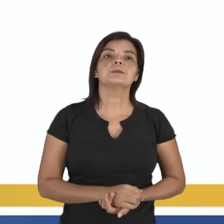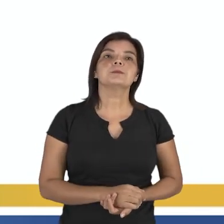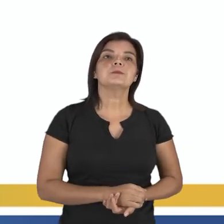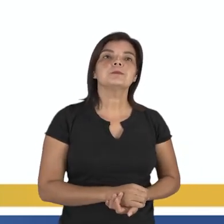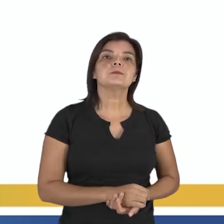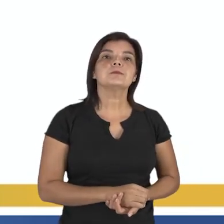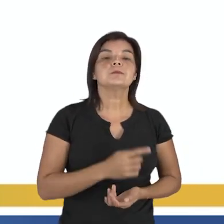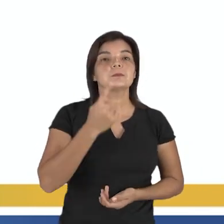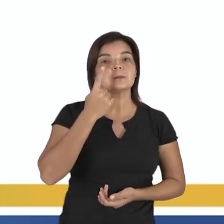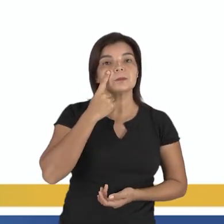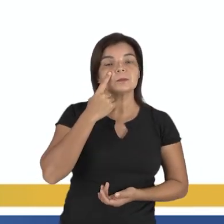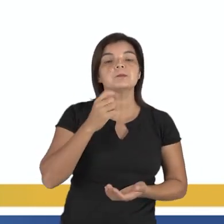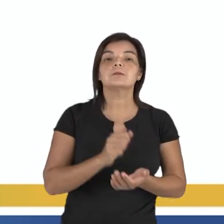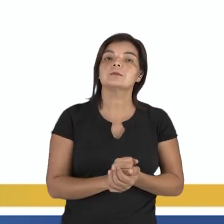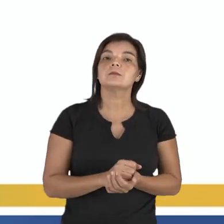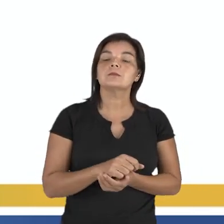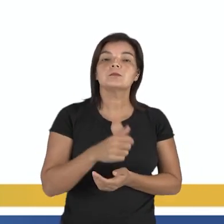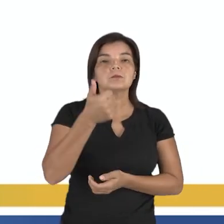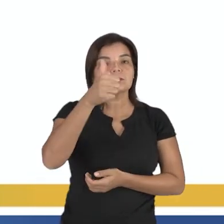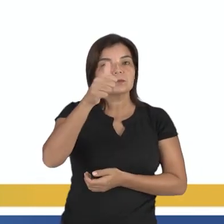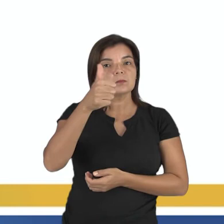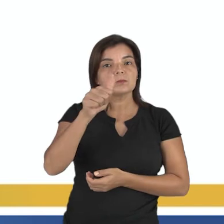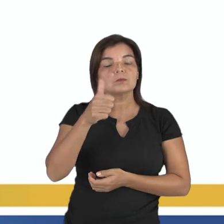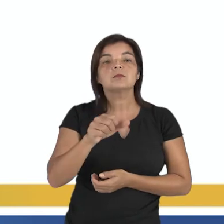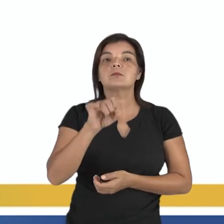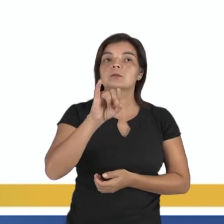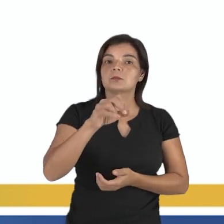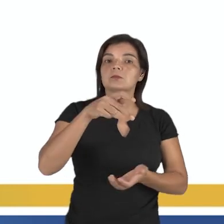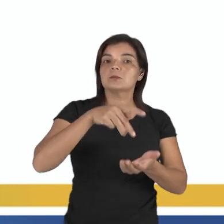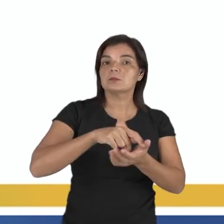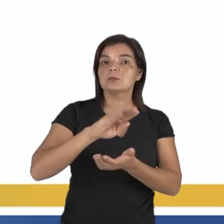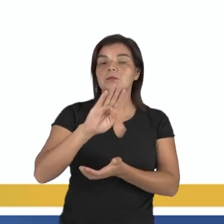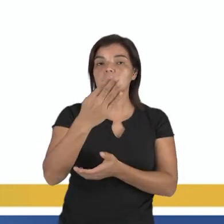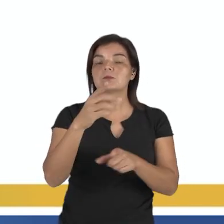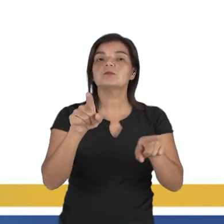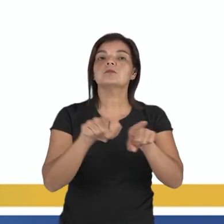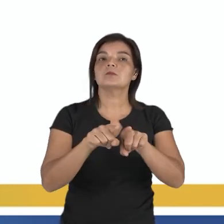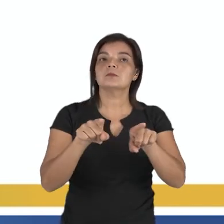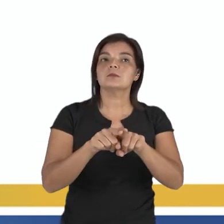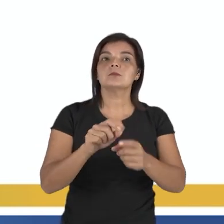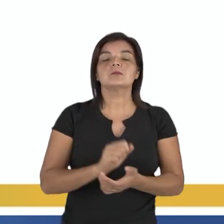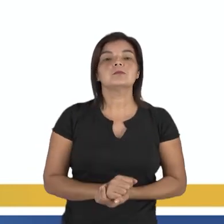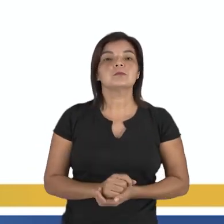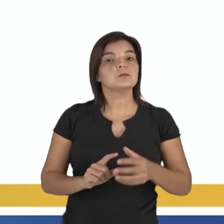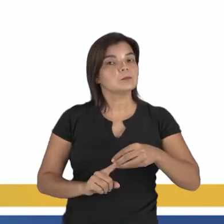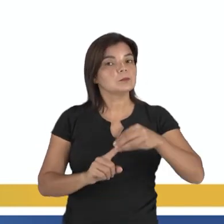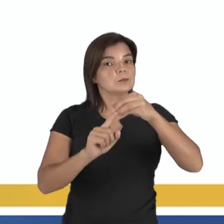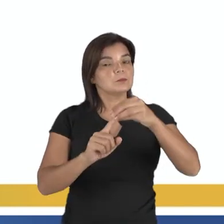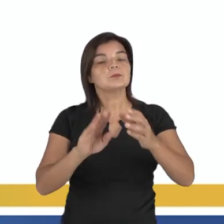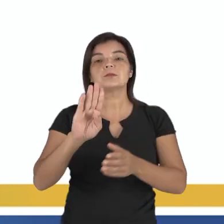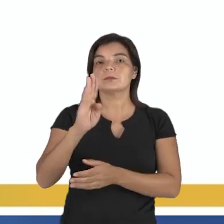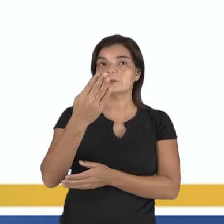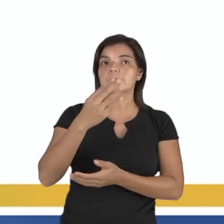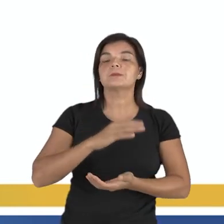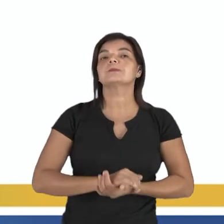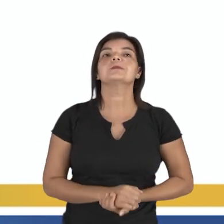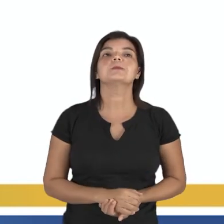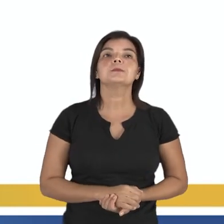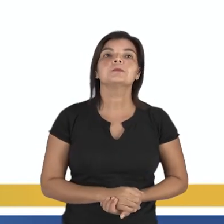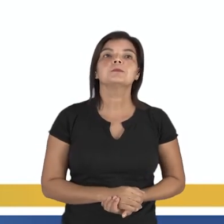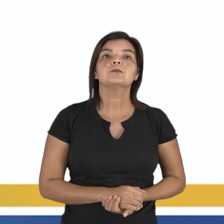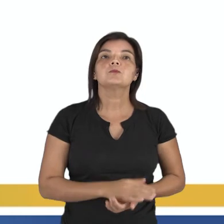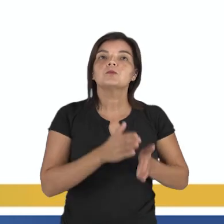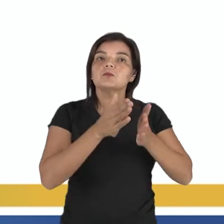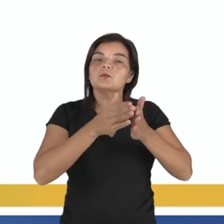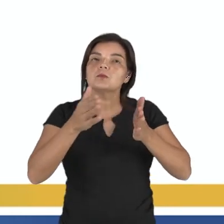também. Então, a gente viu essa questão, viu esses verdadeiros ou falsos. A primeira alternativa é a única falsa, certo? Segunda